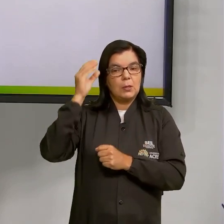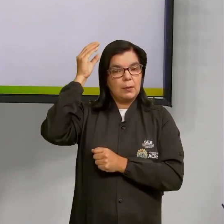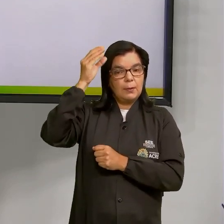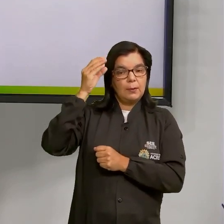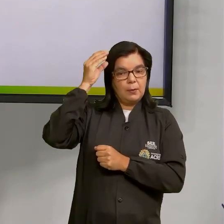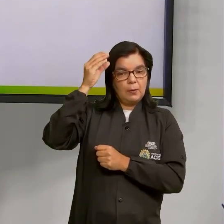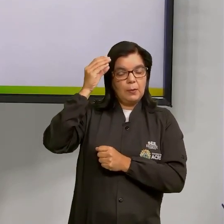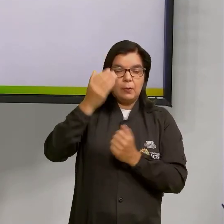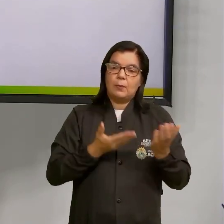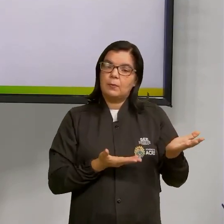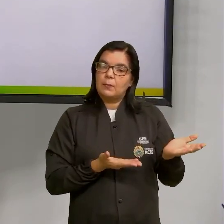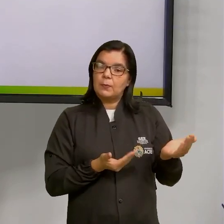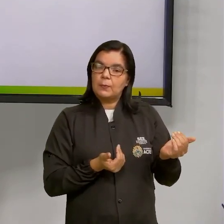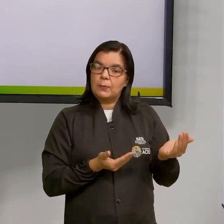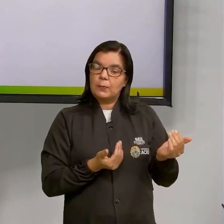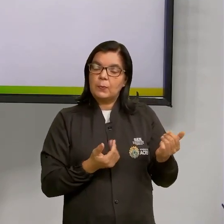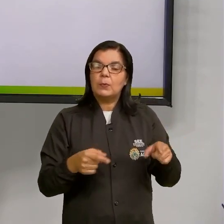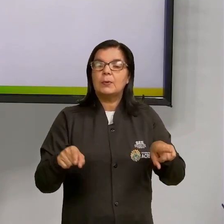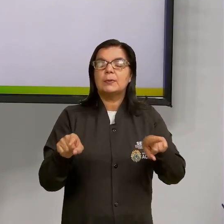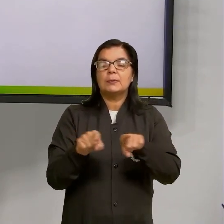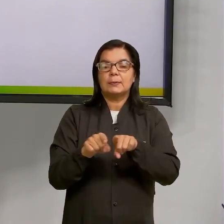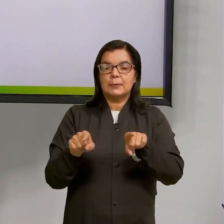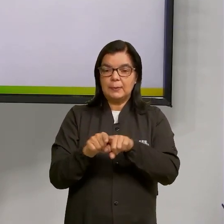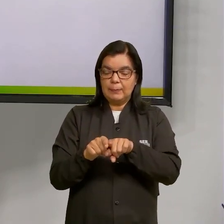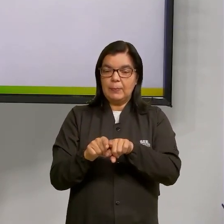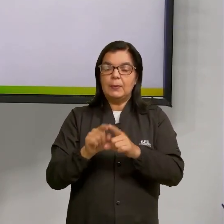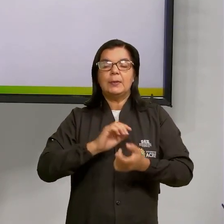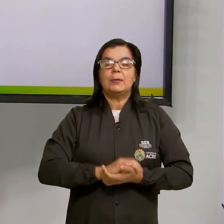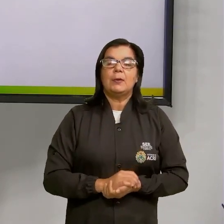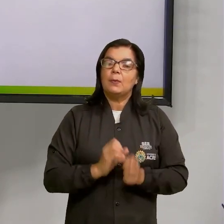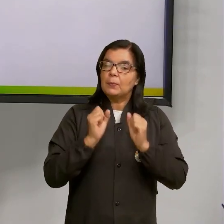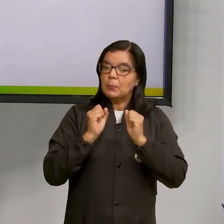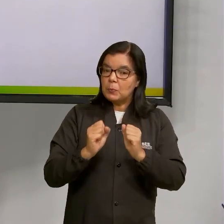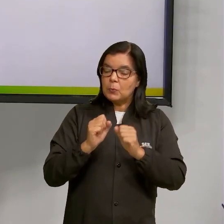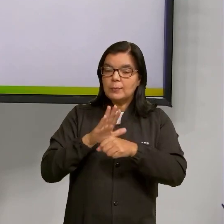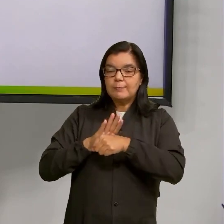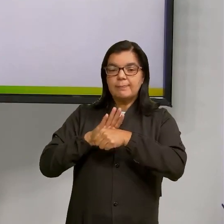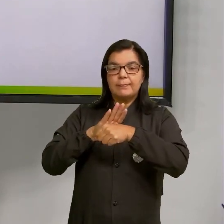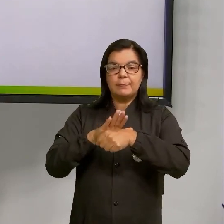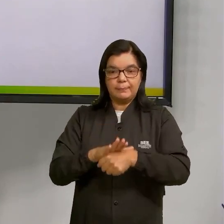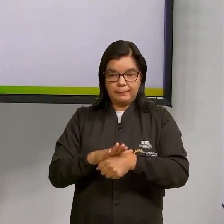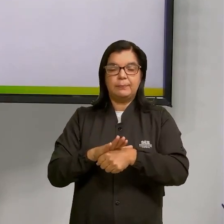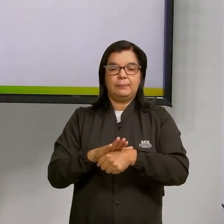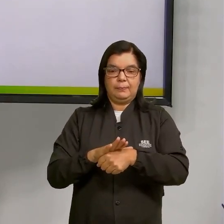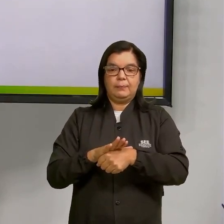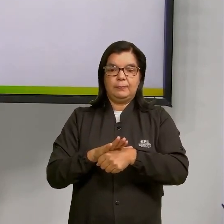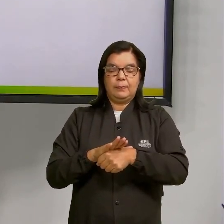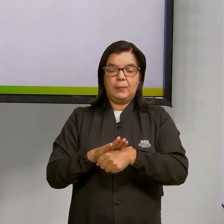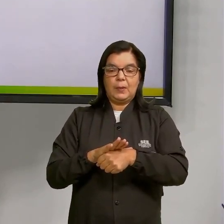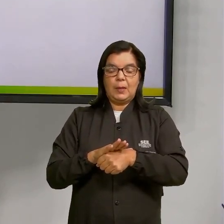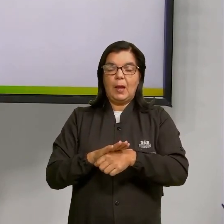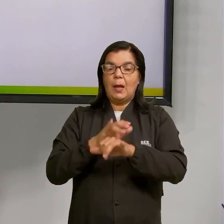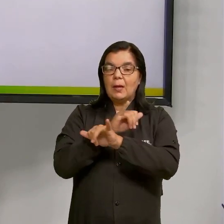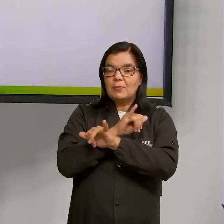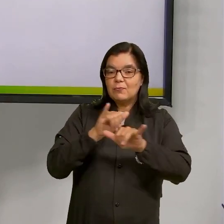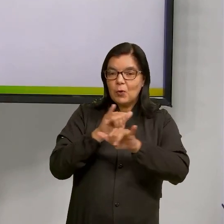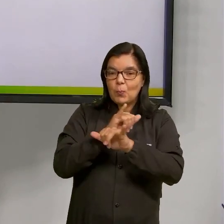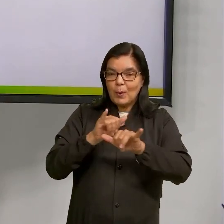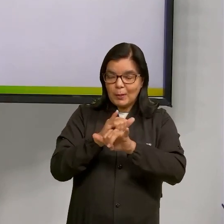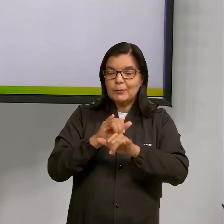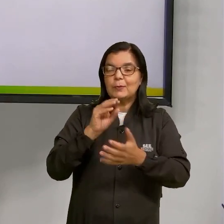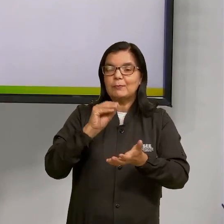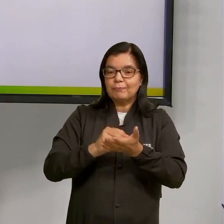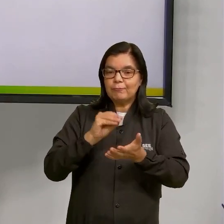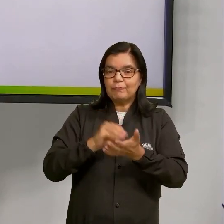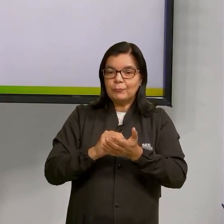consciência desses jovens, da mesma forma que também podem contribuir com a desinformação, como o